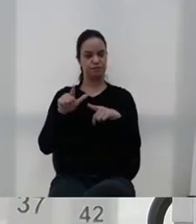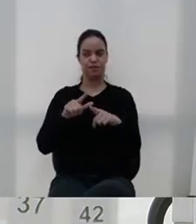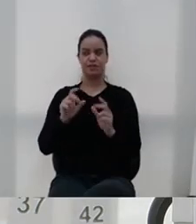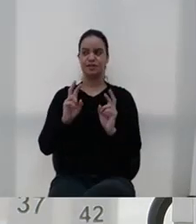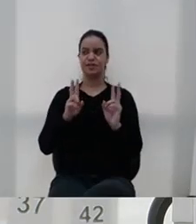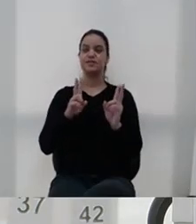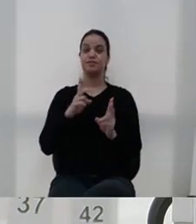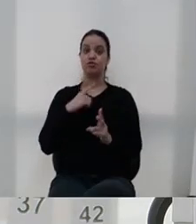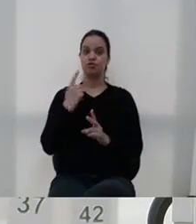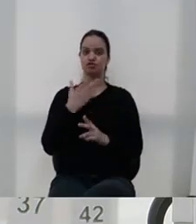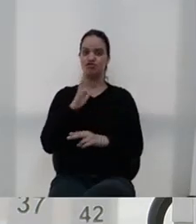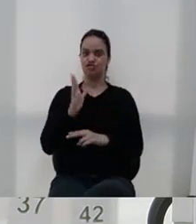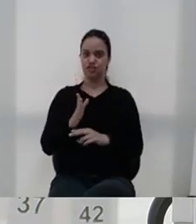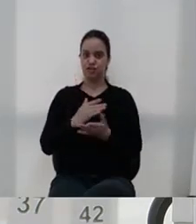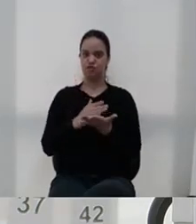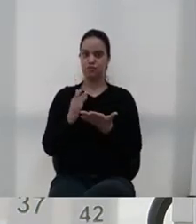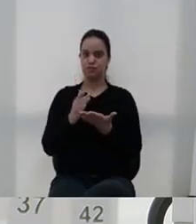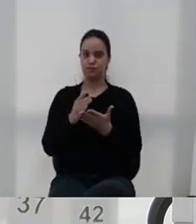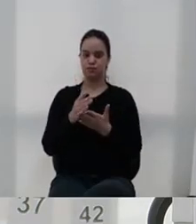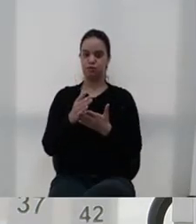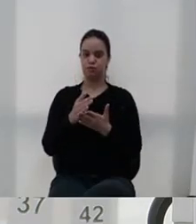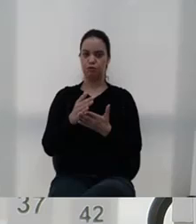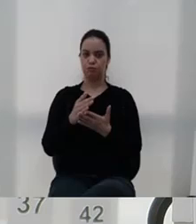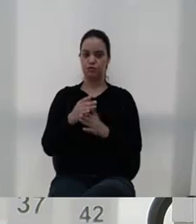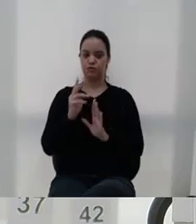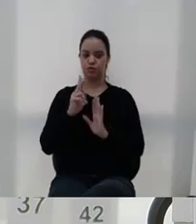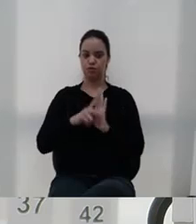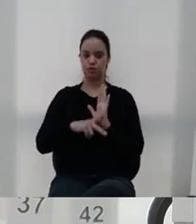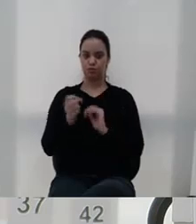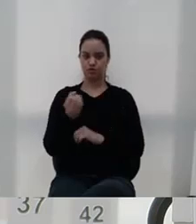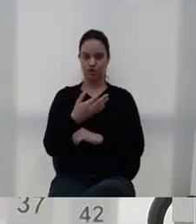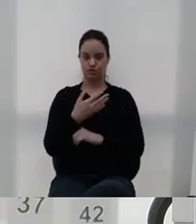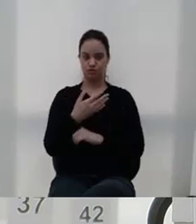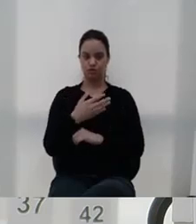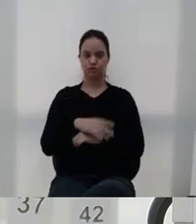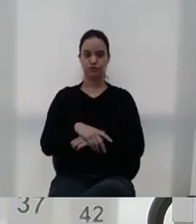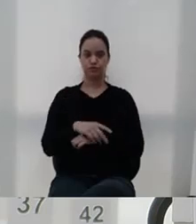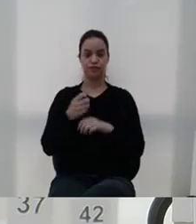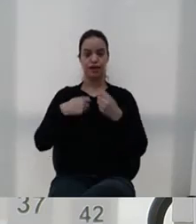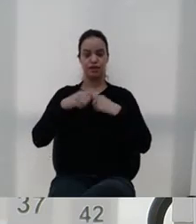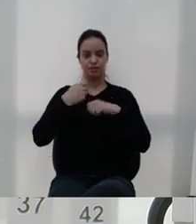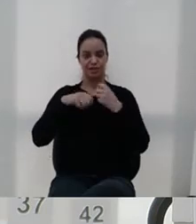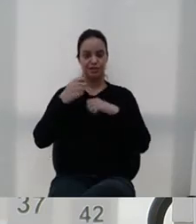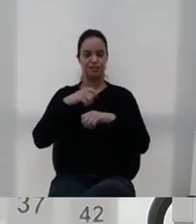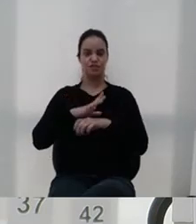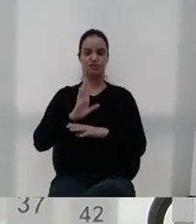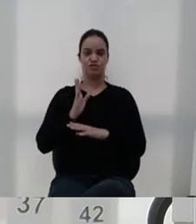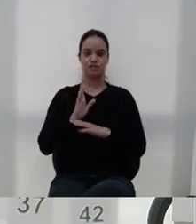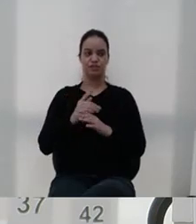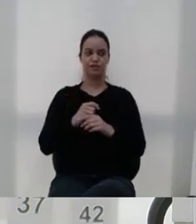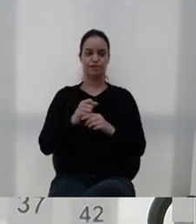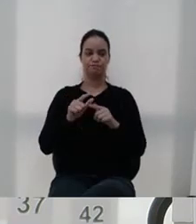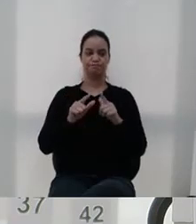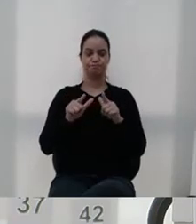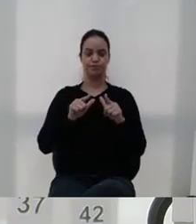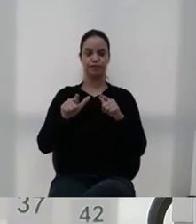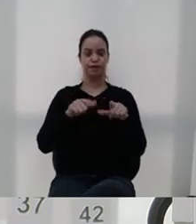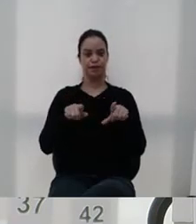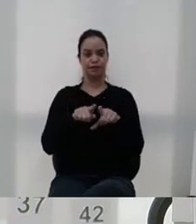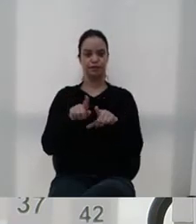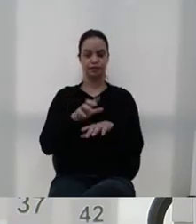Atualmente temos um projeto piloto permitido aqui pela administração superior, envolvendo um setor de conciliação